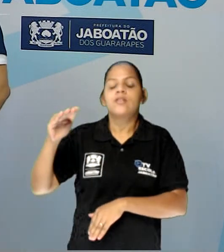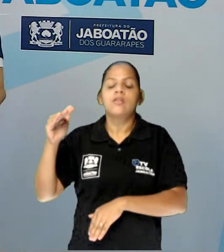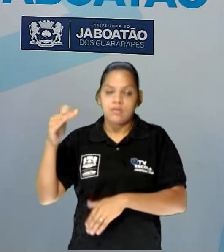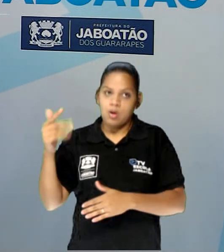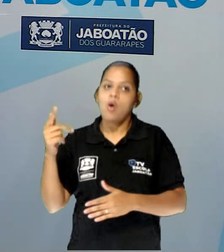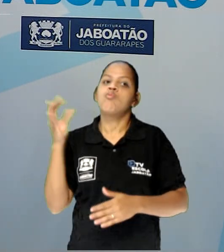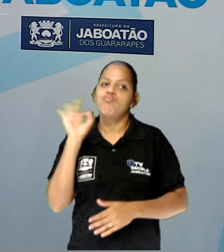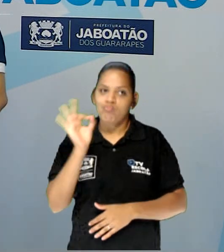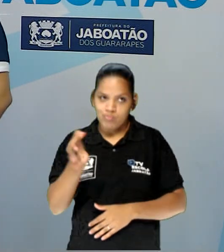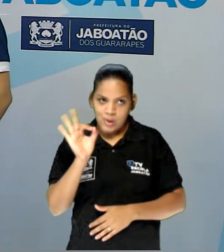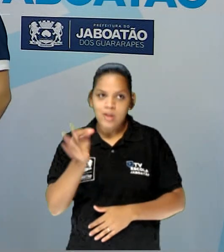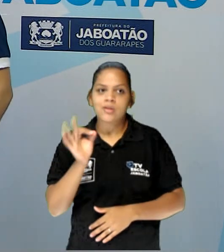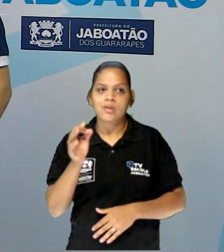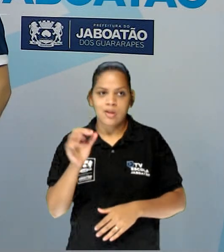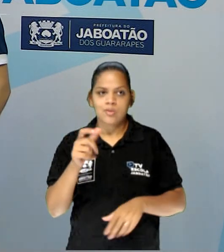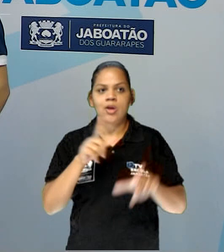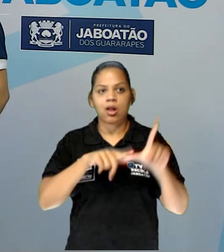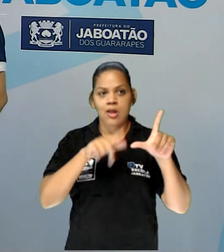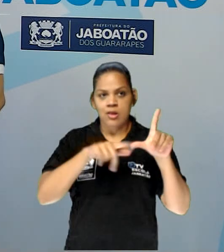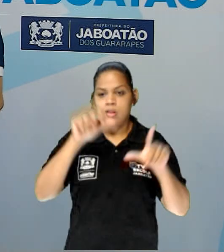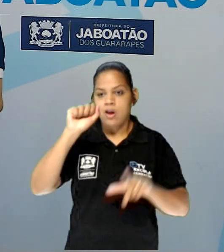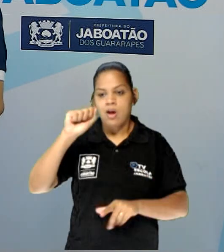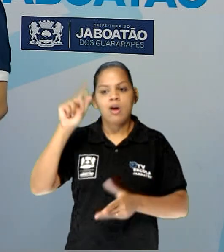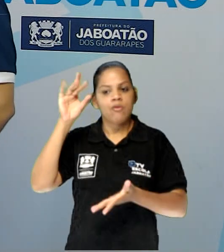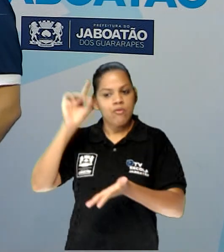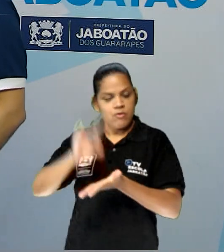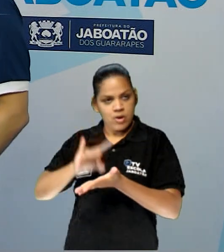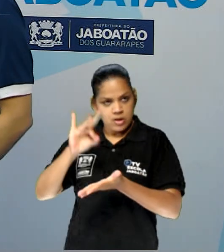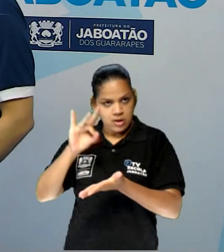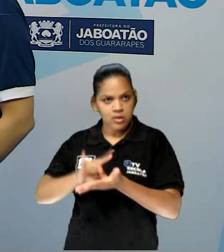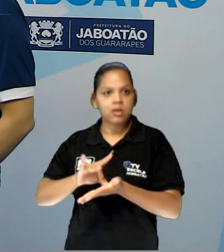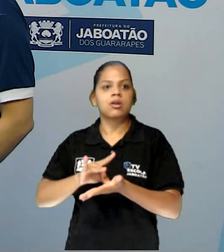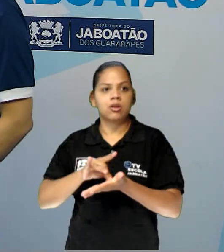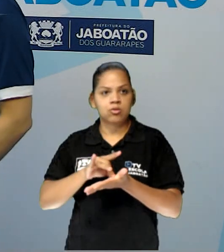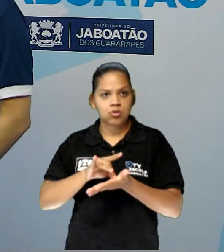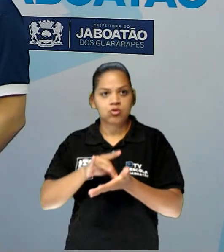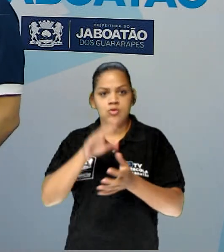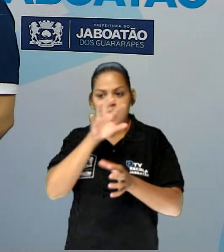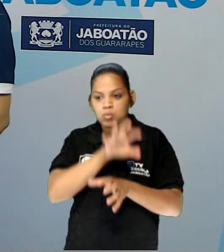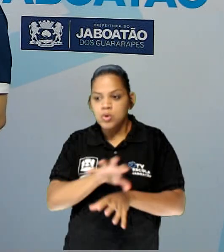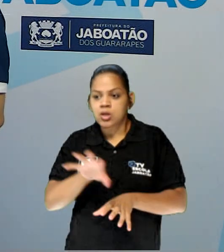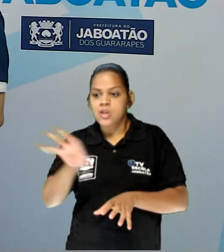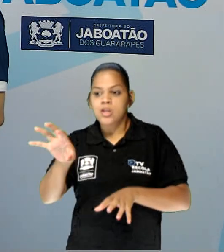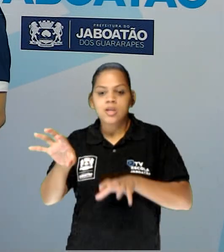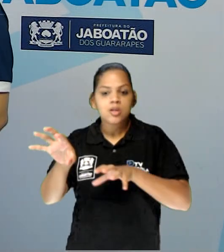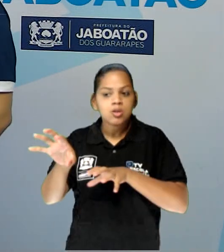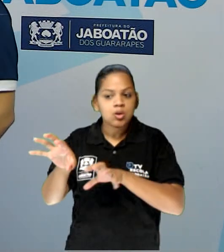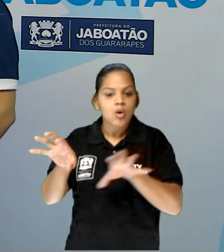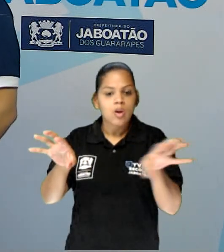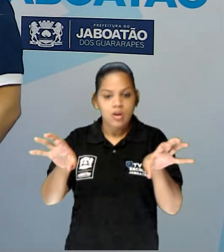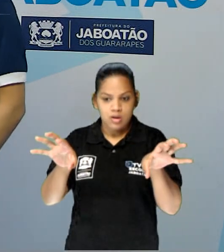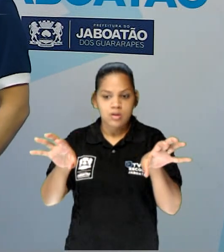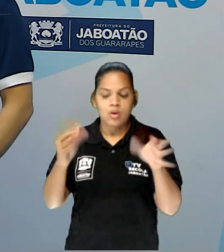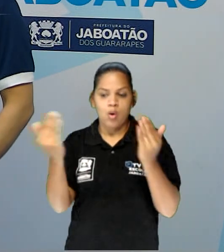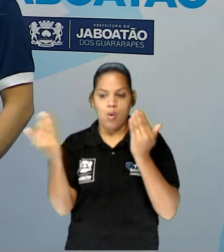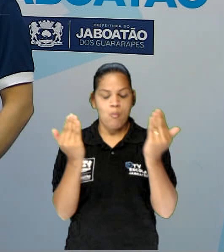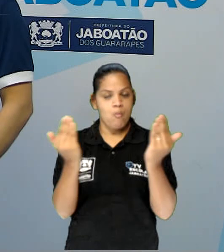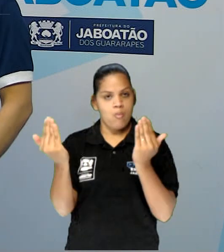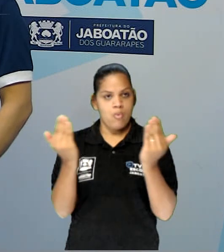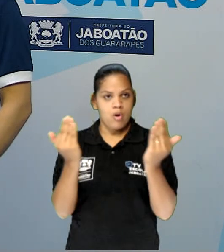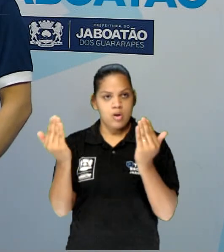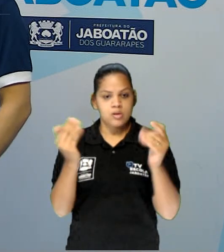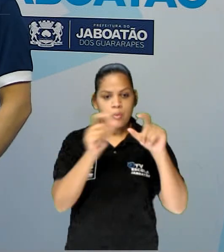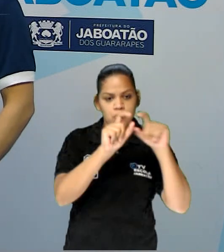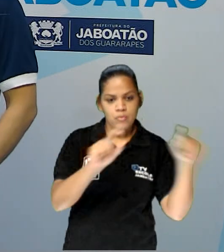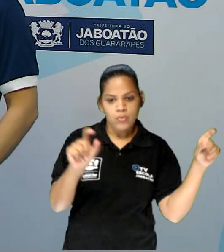então, dizer que o item A é o verdadeiro, pois aqui nós estamos isolando essas indicações de comparação, o